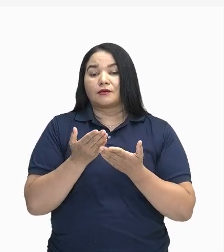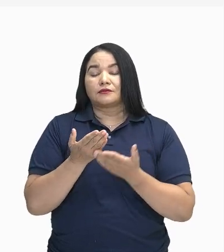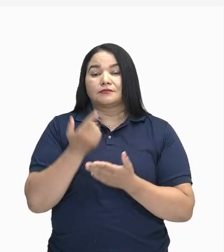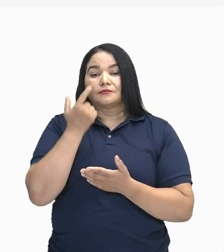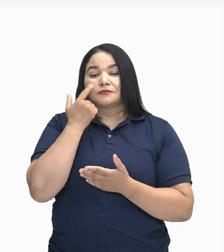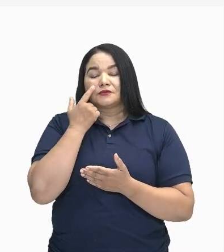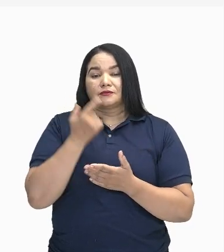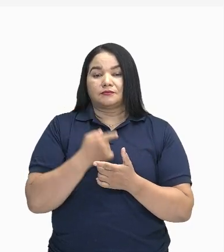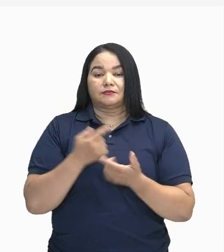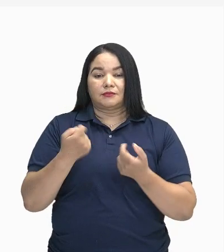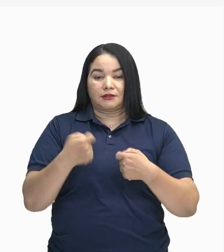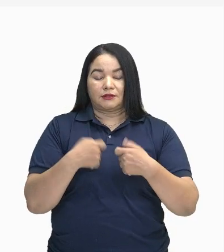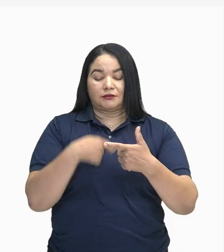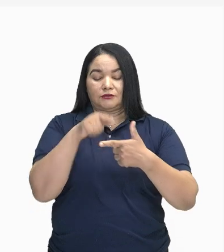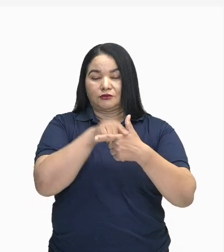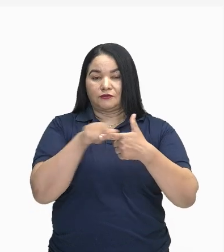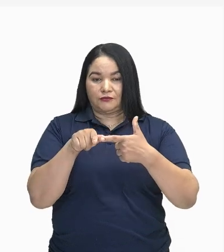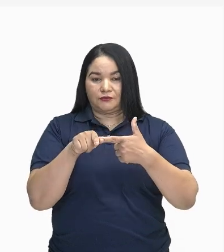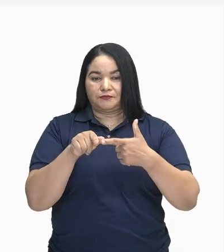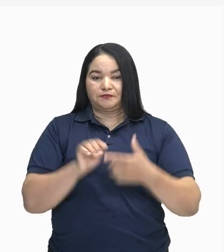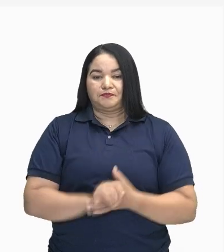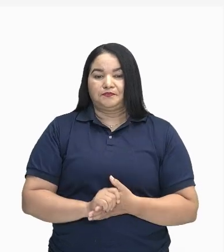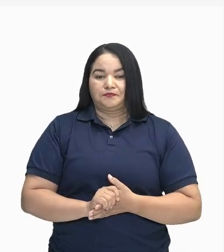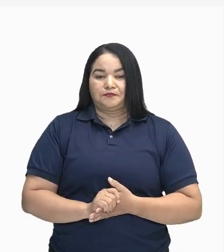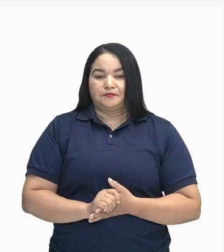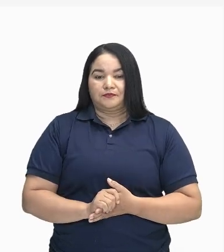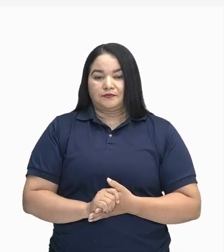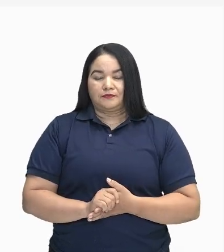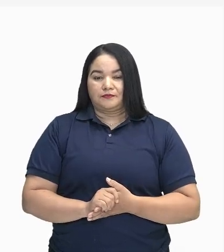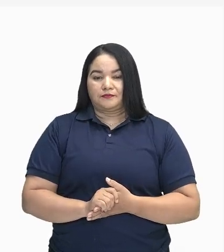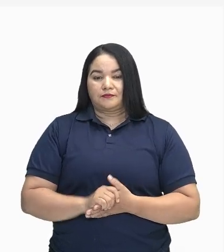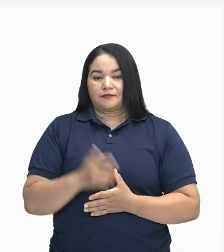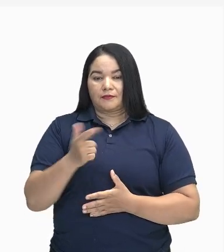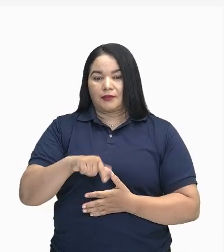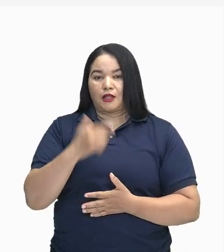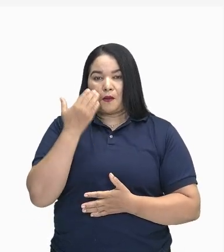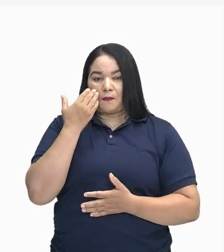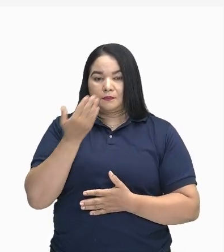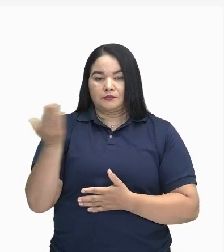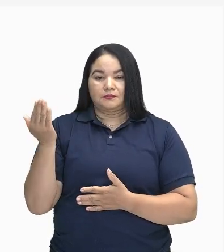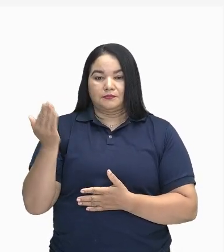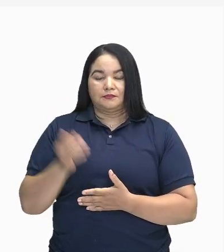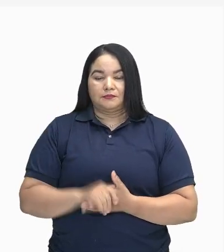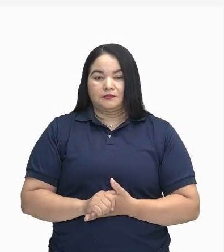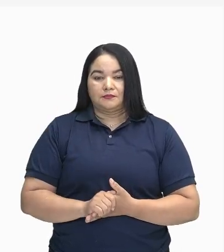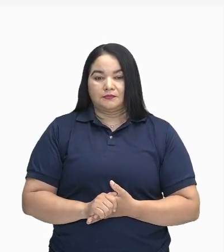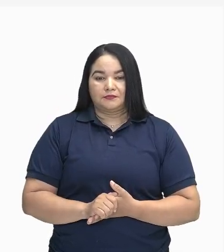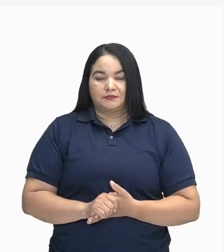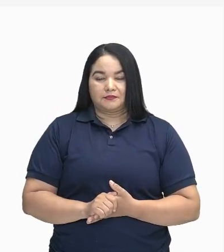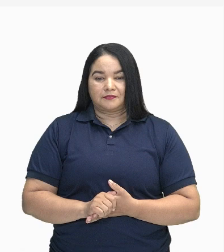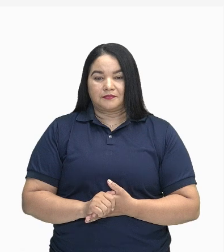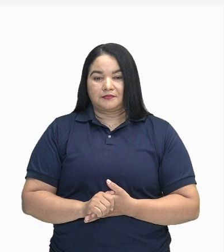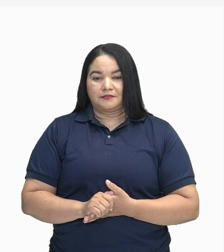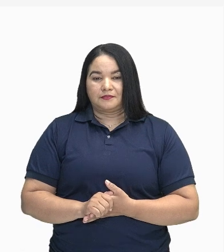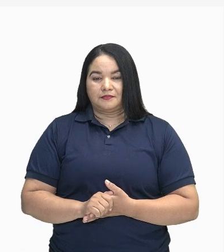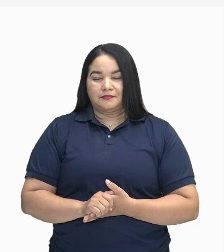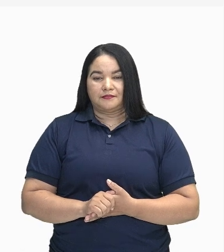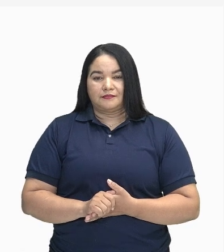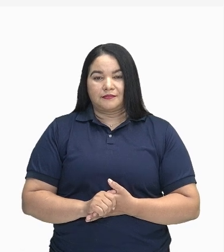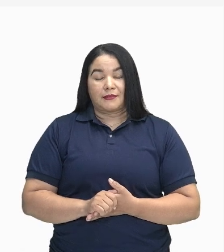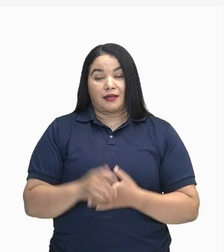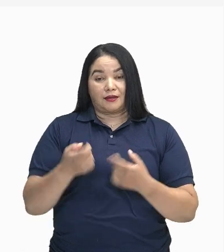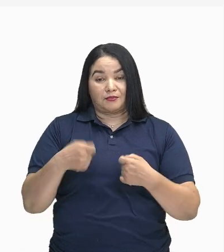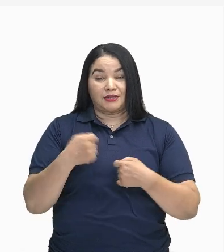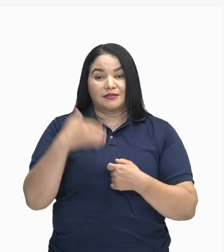a razão. Ele quer que a gente divida essas grandezas e tire uma conclusão, né? Não basta